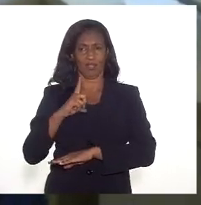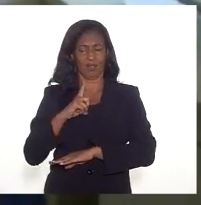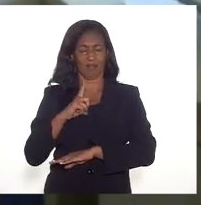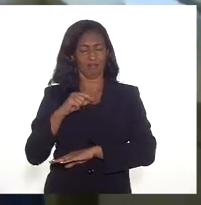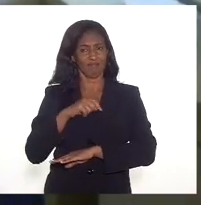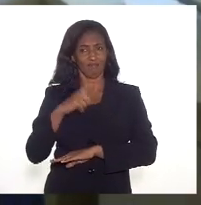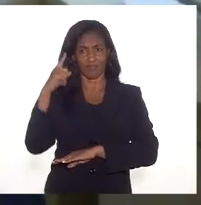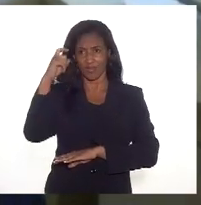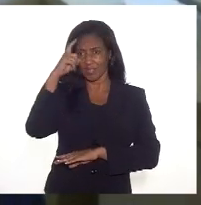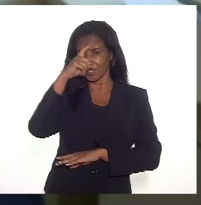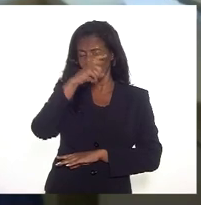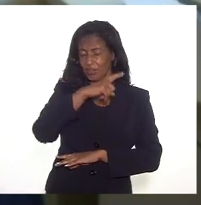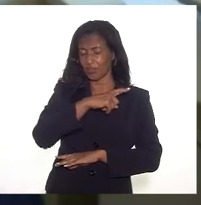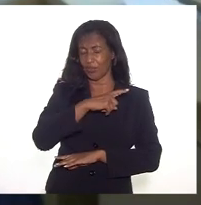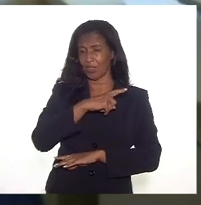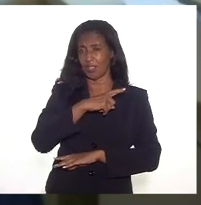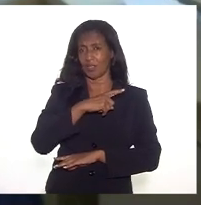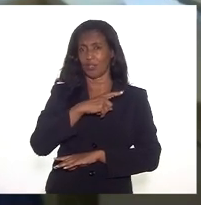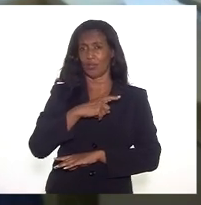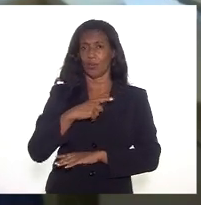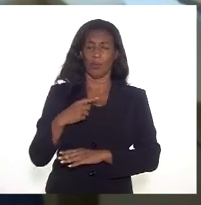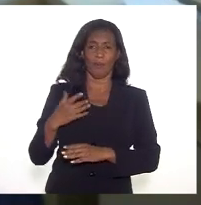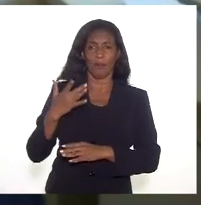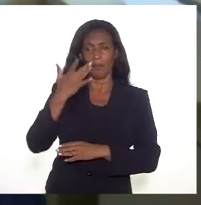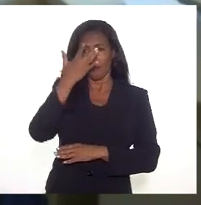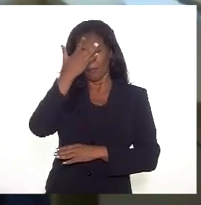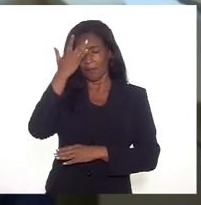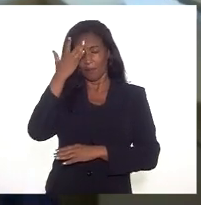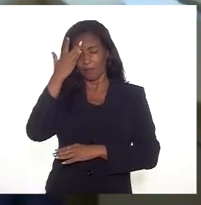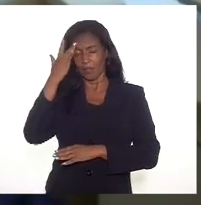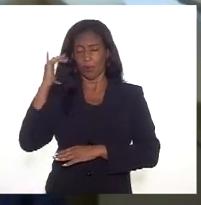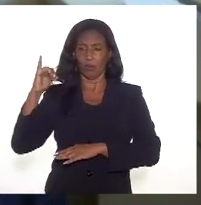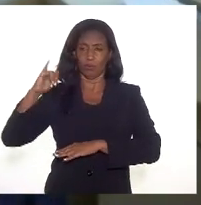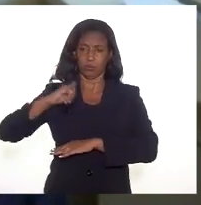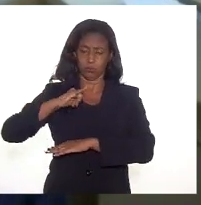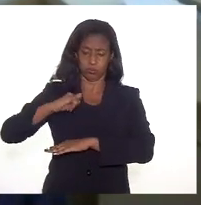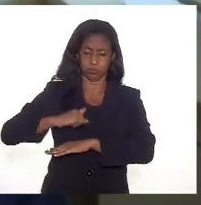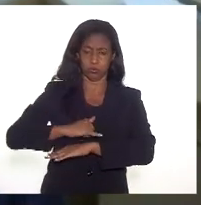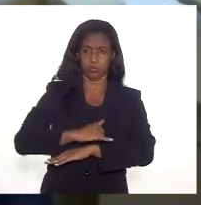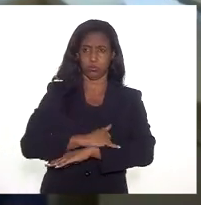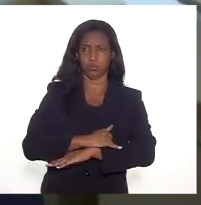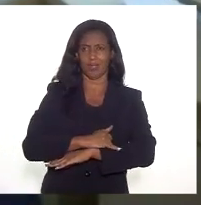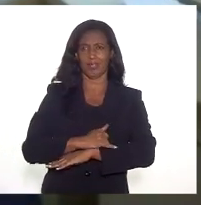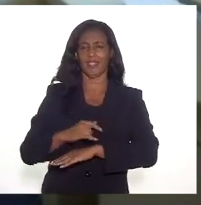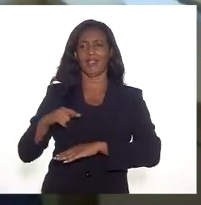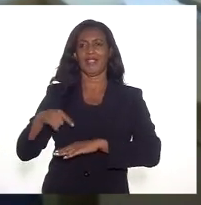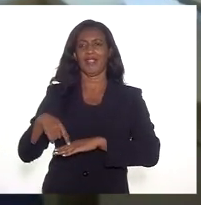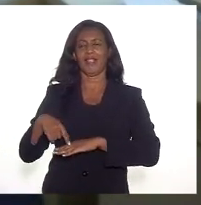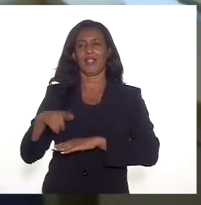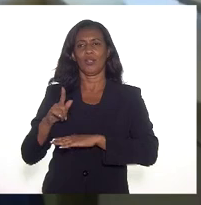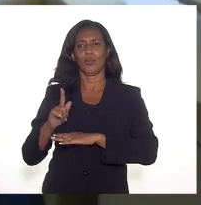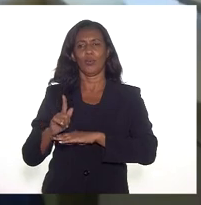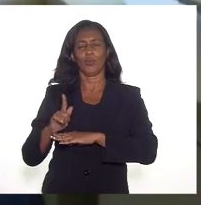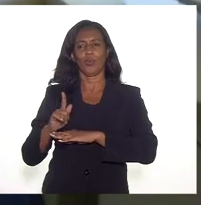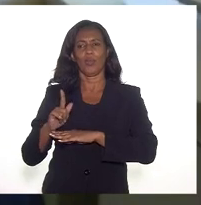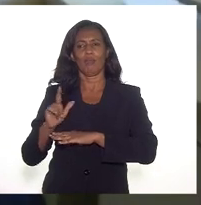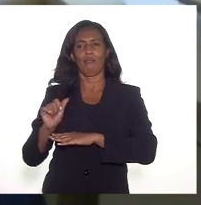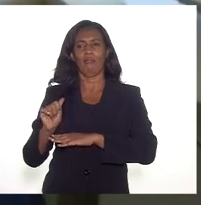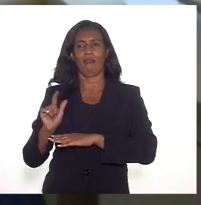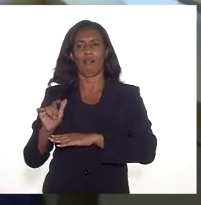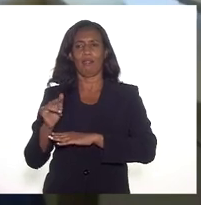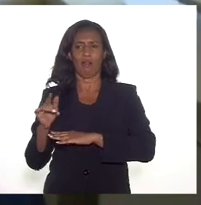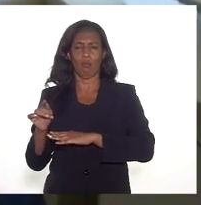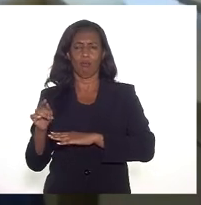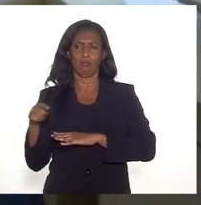difícil para a sobrevivência do aeroporto internacional do Galeão. Então, com essa